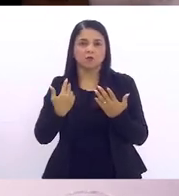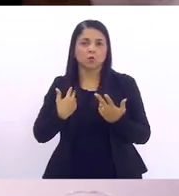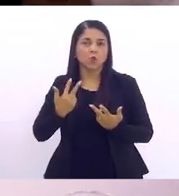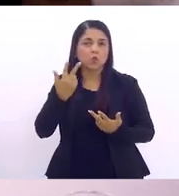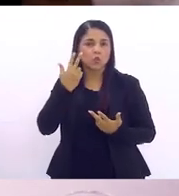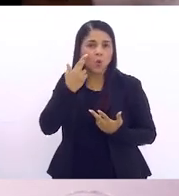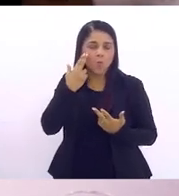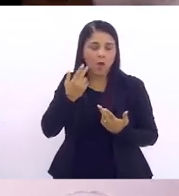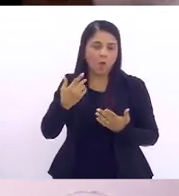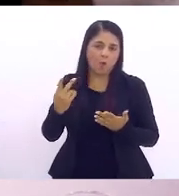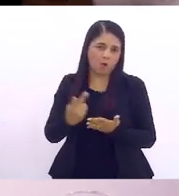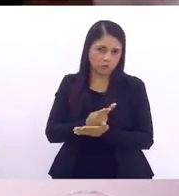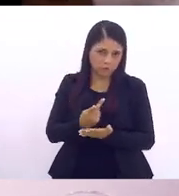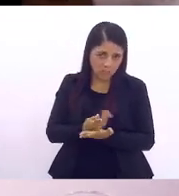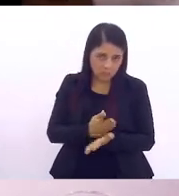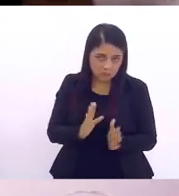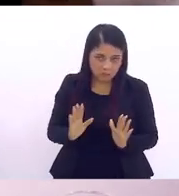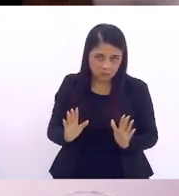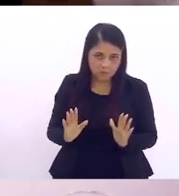vai continuar acontecendo